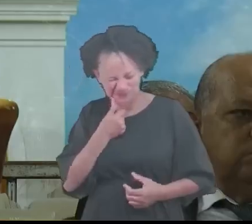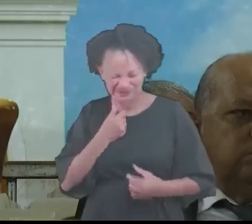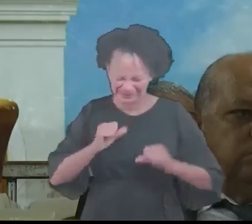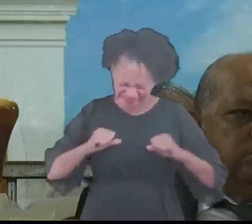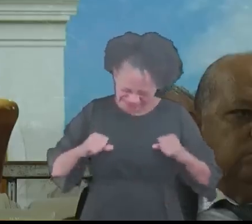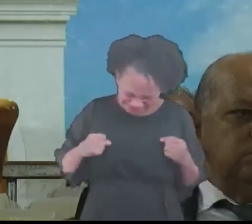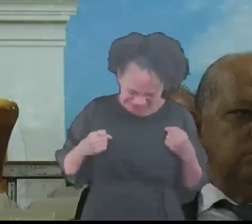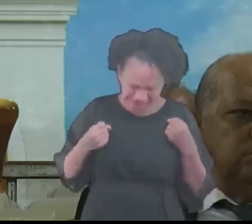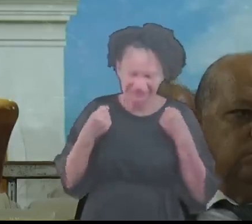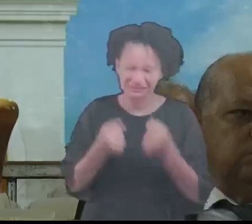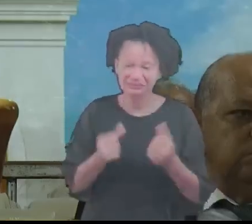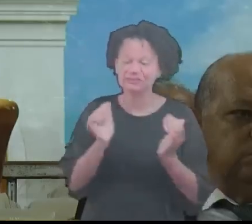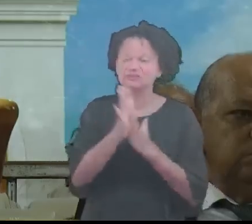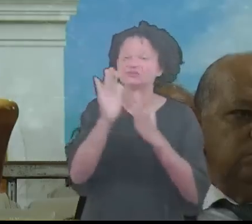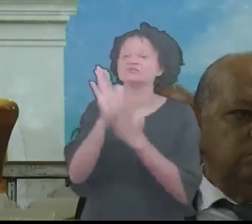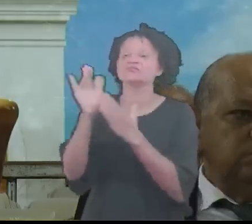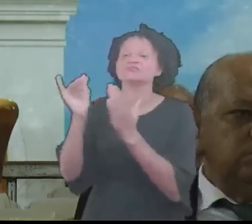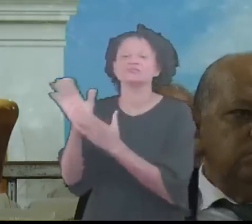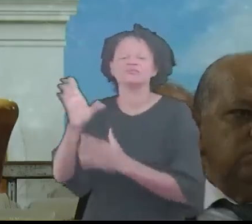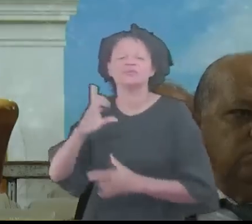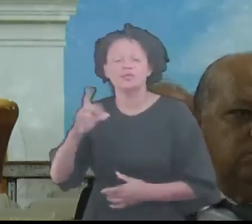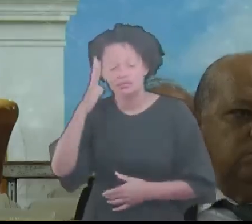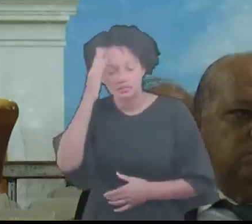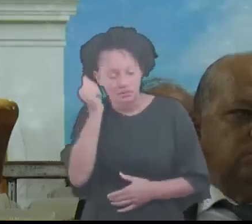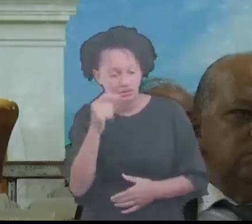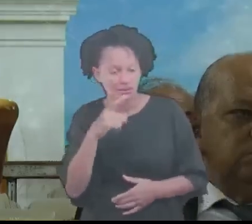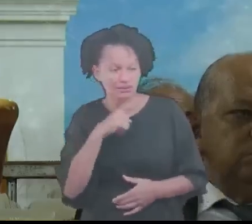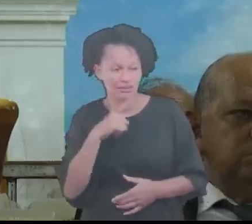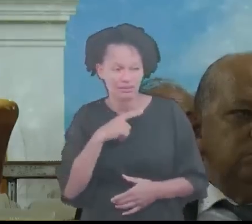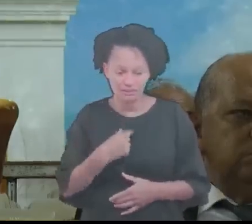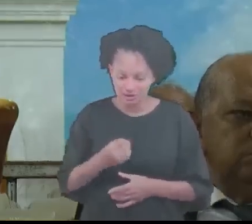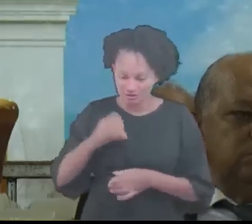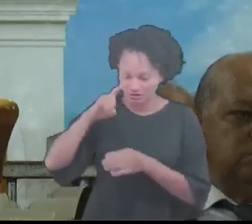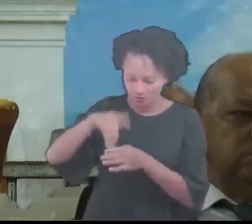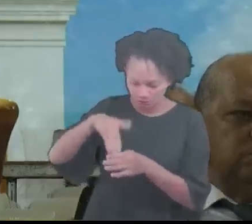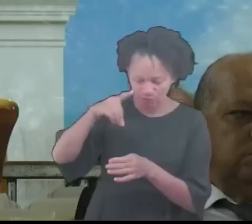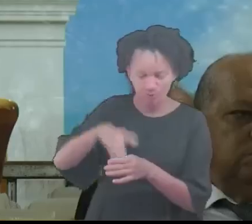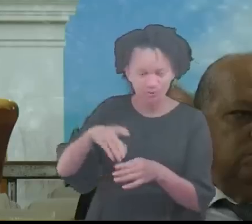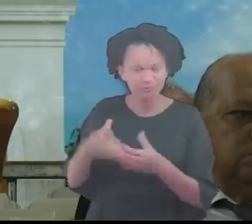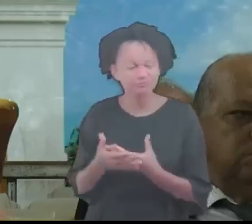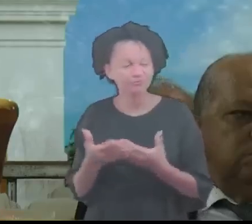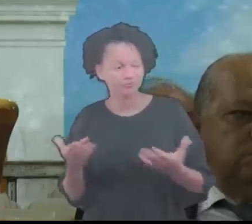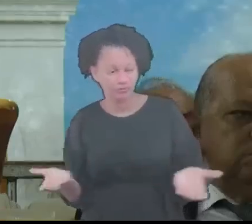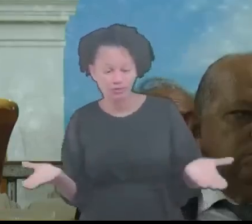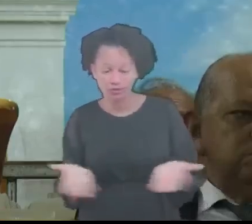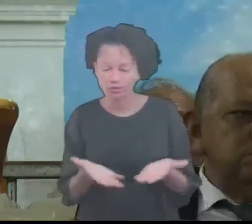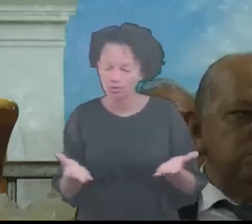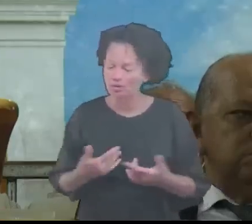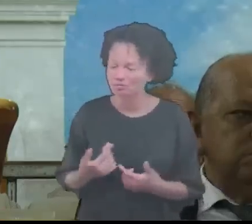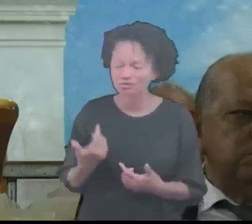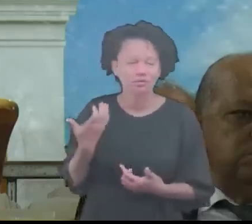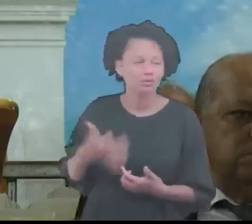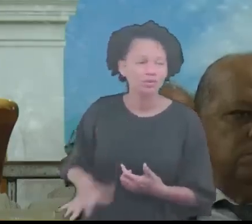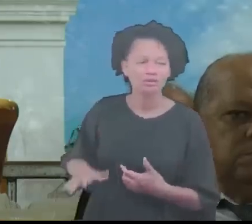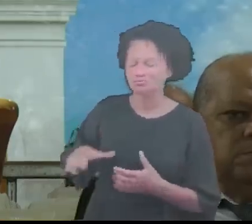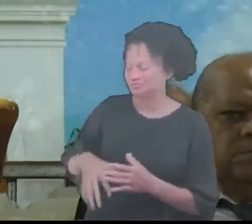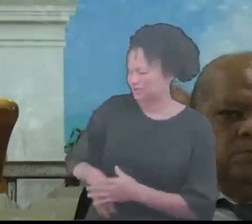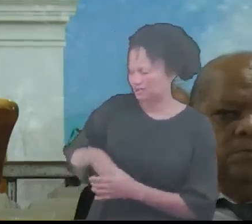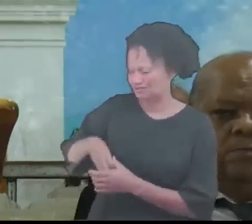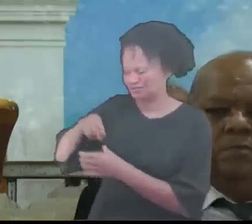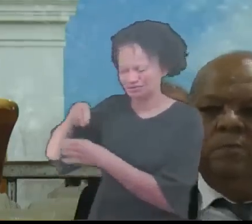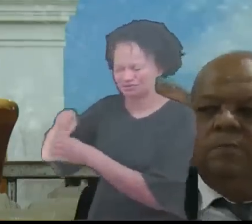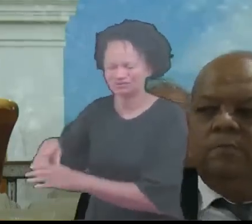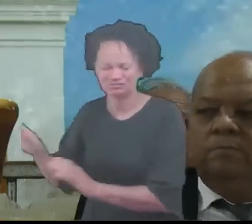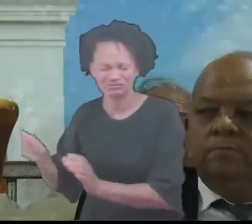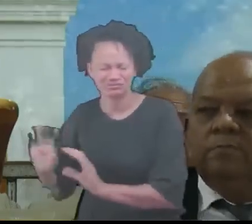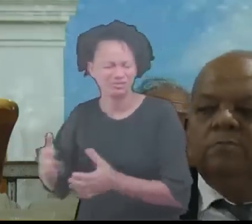esforço. Louvado seja Deus. Quem sabe trouxe seu dízimo. Eu disse, vou para a igreja hoje porque eu não quero levar o meu dízimo para casa.